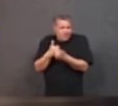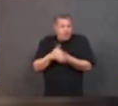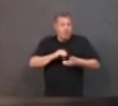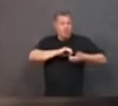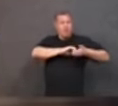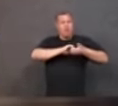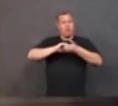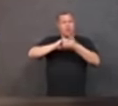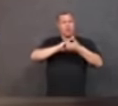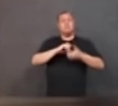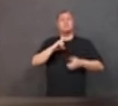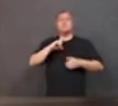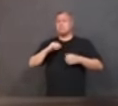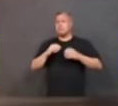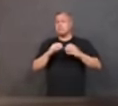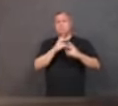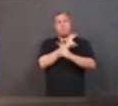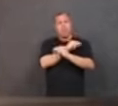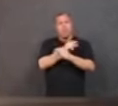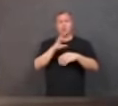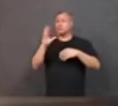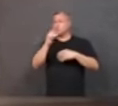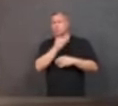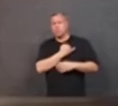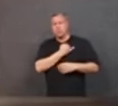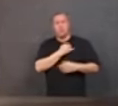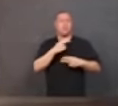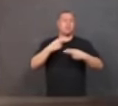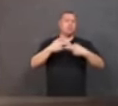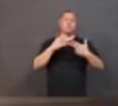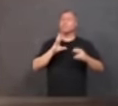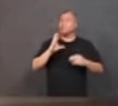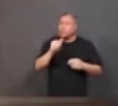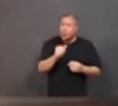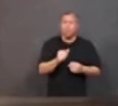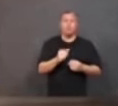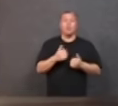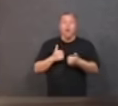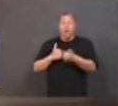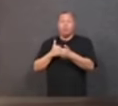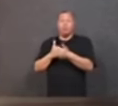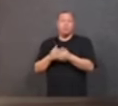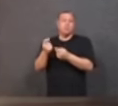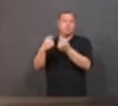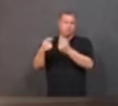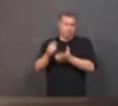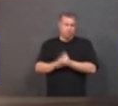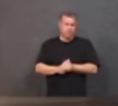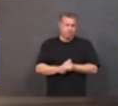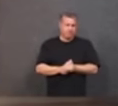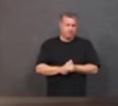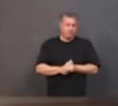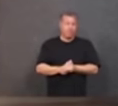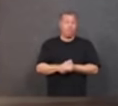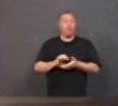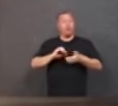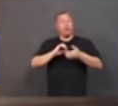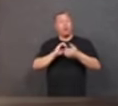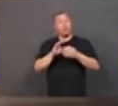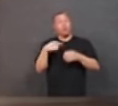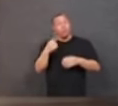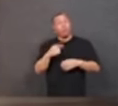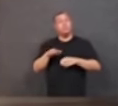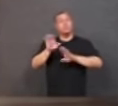inserida em realidades muito diferentes de Uberlândia, em Patos de Minas, em Monte Carmelo e Ituiutaba, e, portanto, a gente tem que cuidar